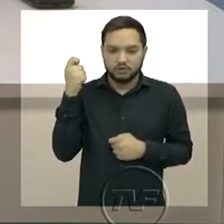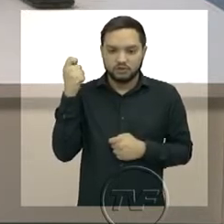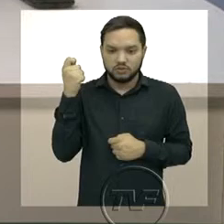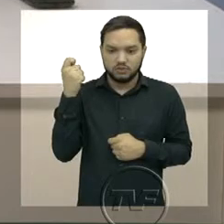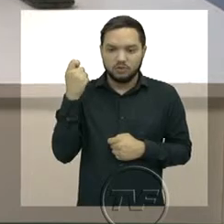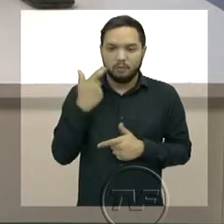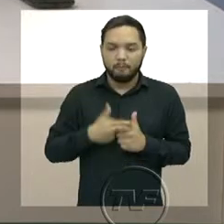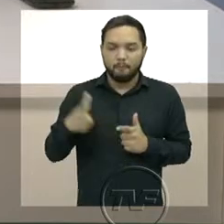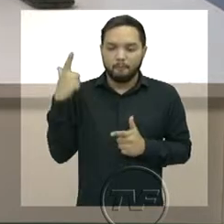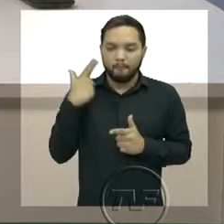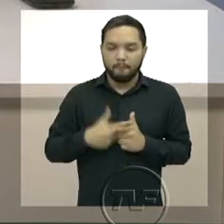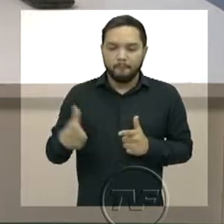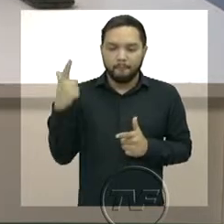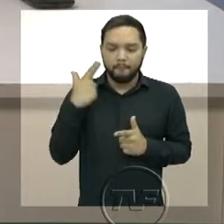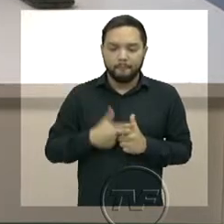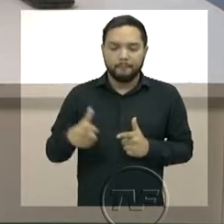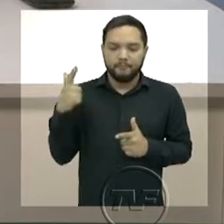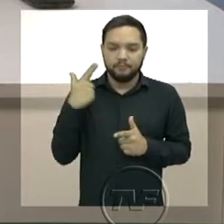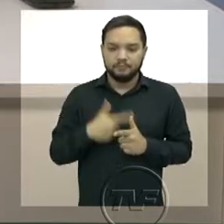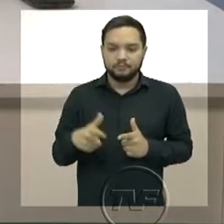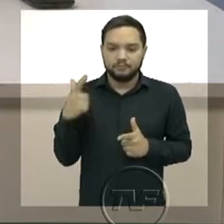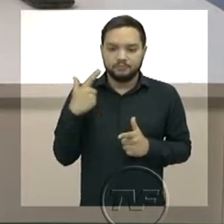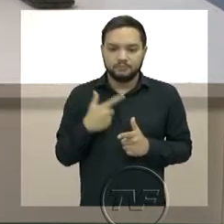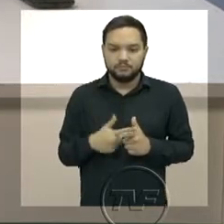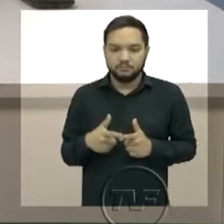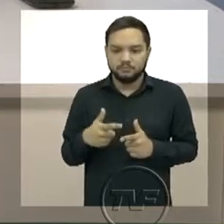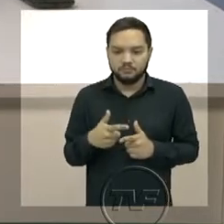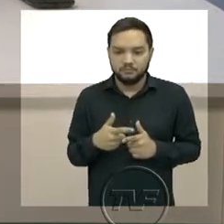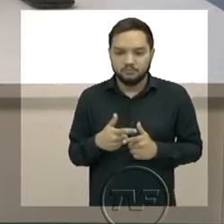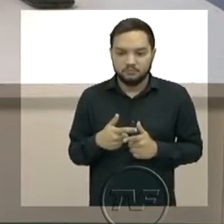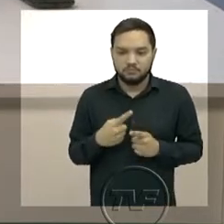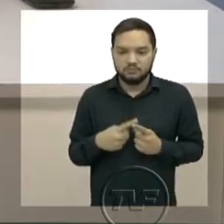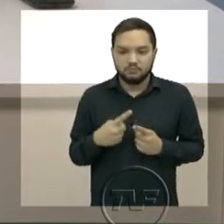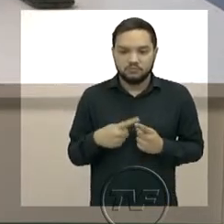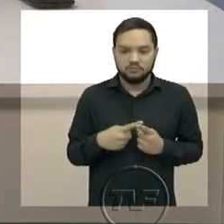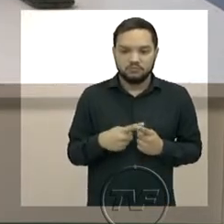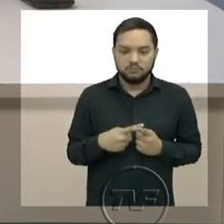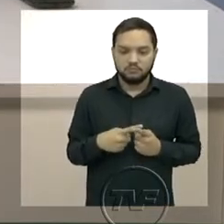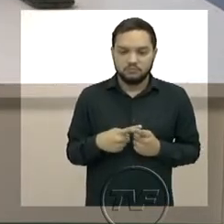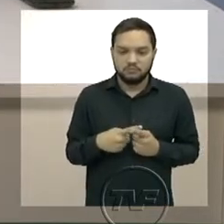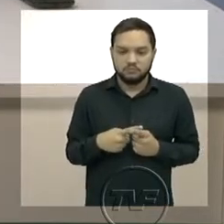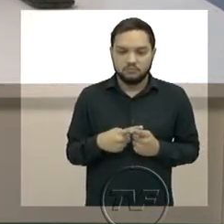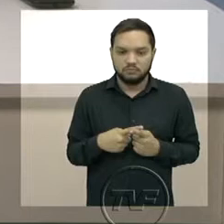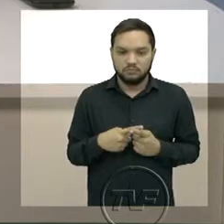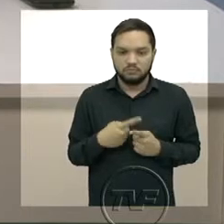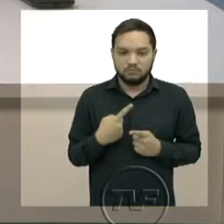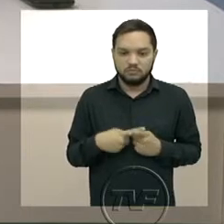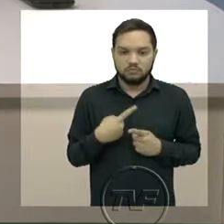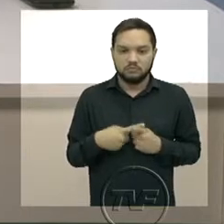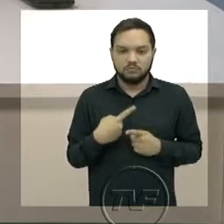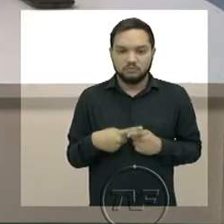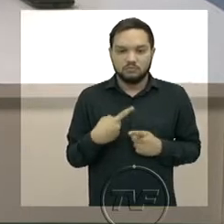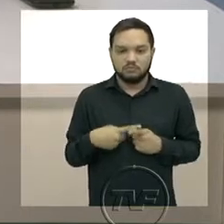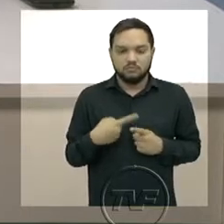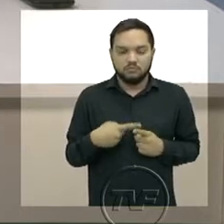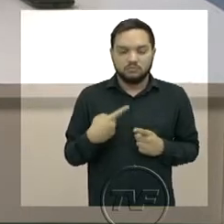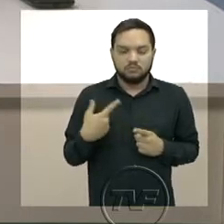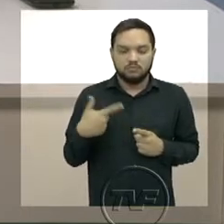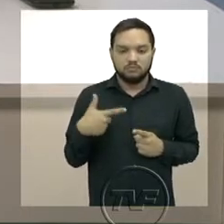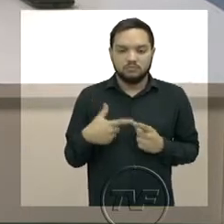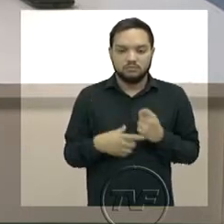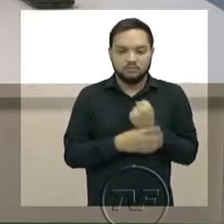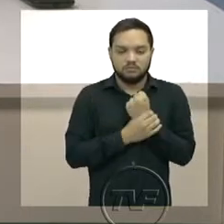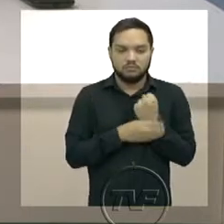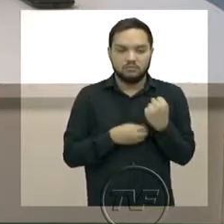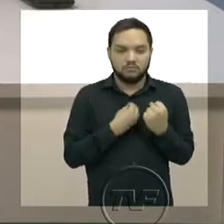grave. Deteriorização da... E na Alemanha... Do valor monetário, do valor da moeda, mas principalmente da garantia, né, da